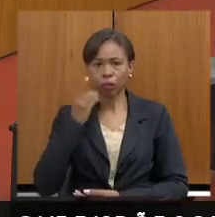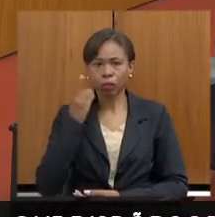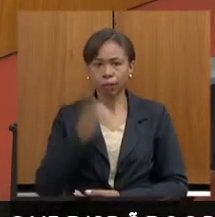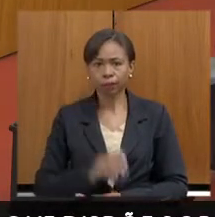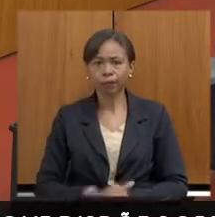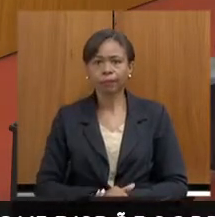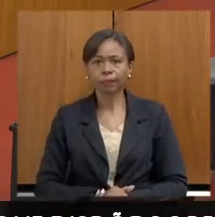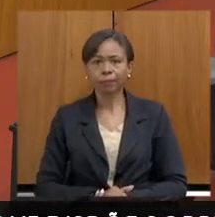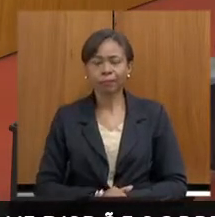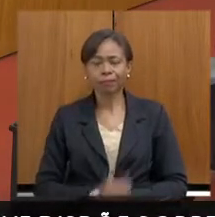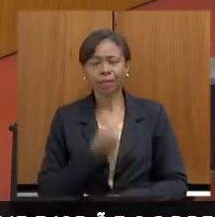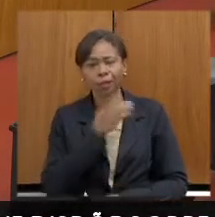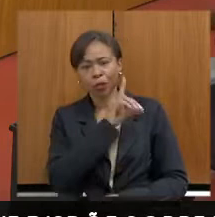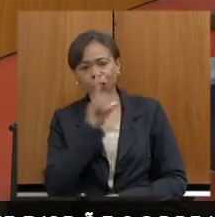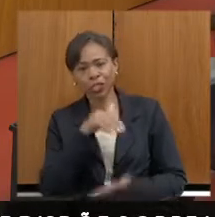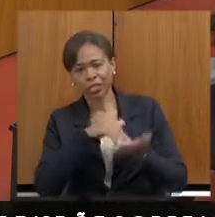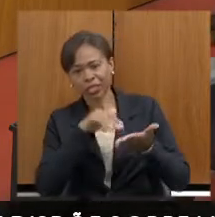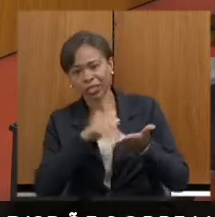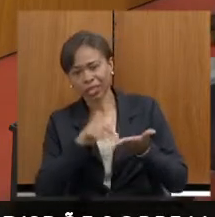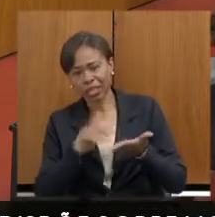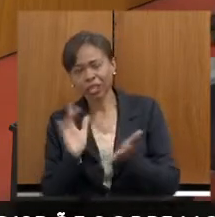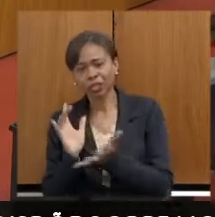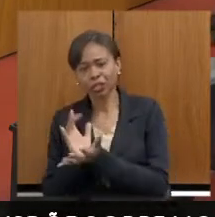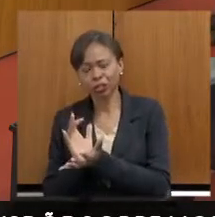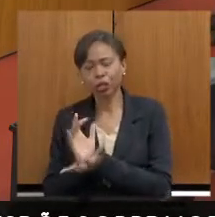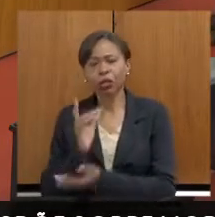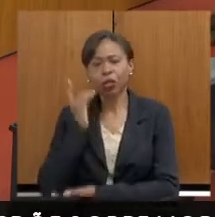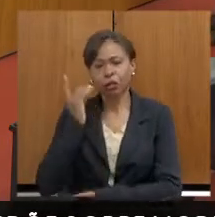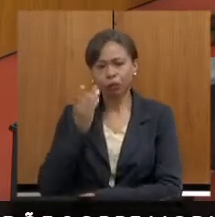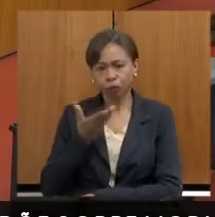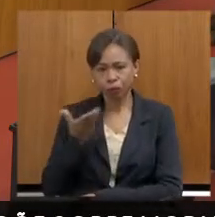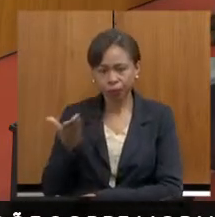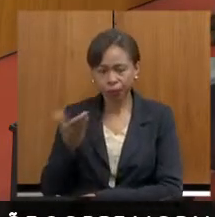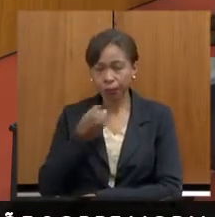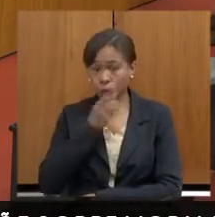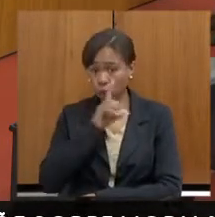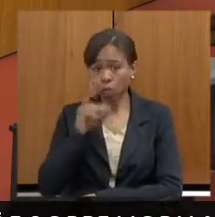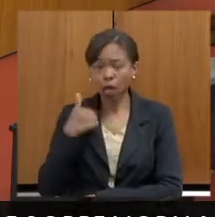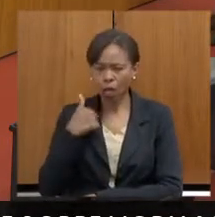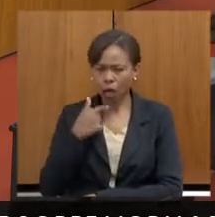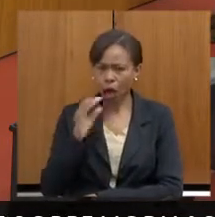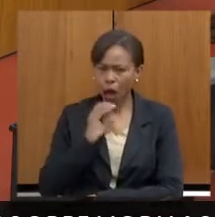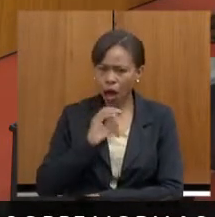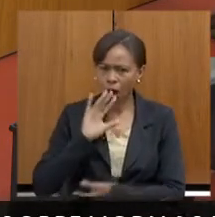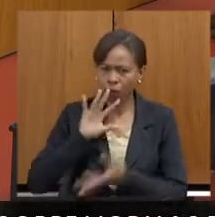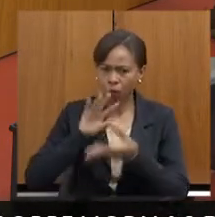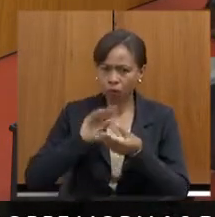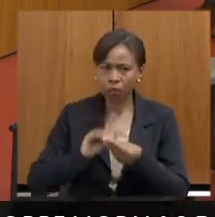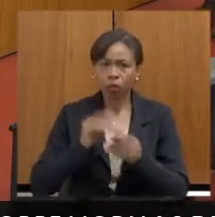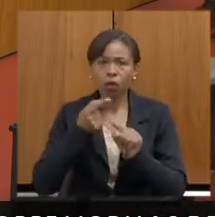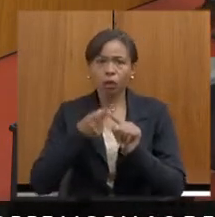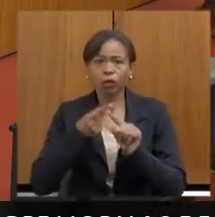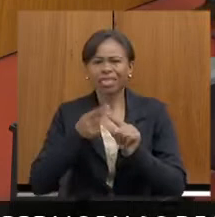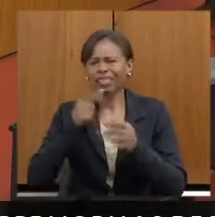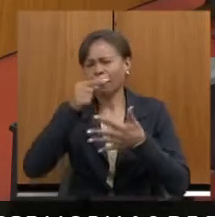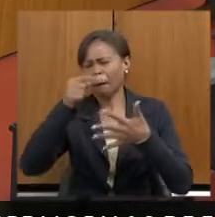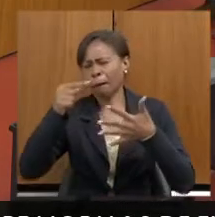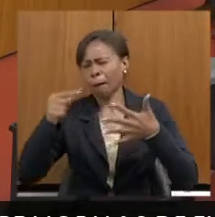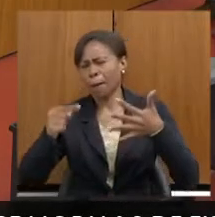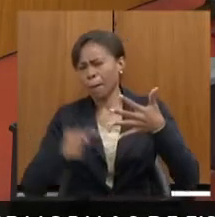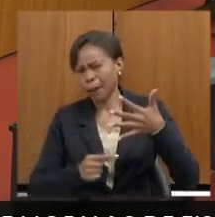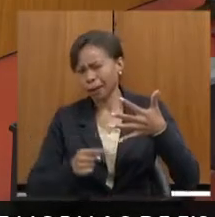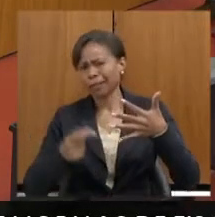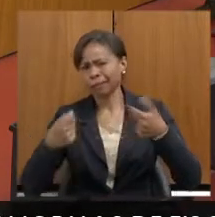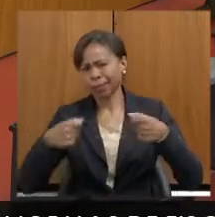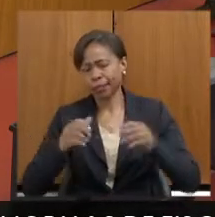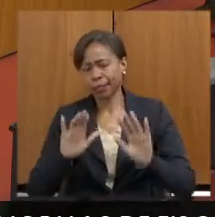é porque a secretária qual o comprimento todos os colegas aqui da mesa também você breve você rápido aqui né que tem muitas questões consigo ser